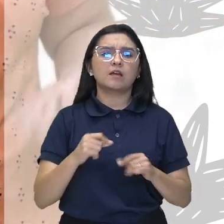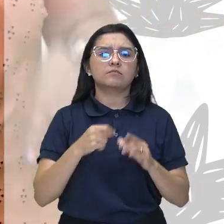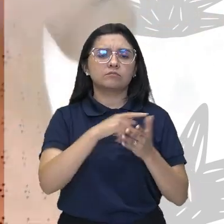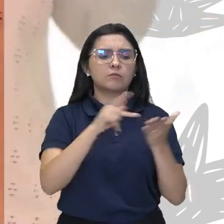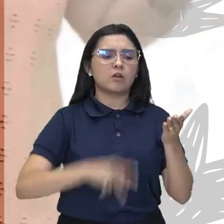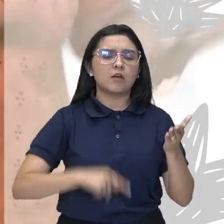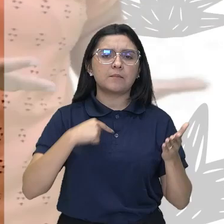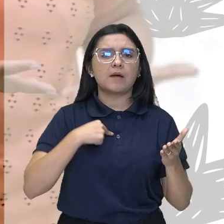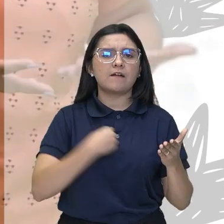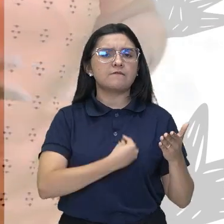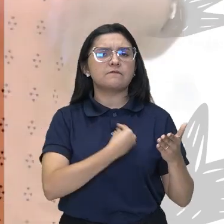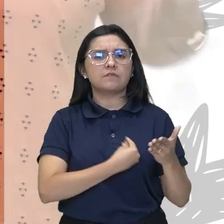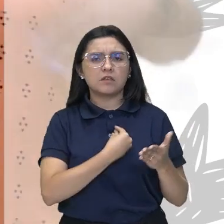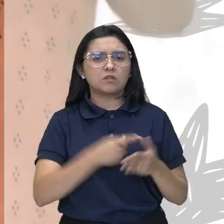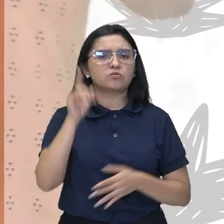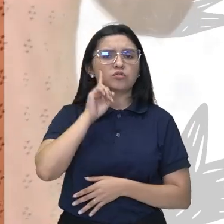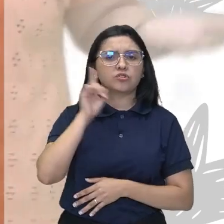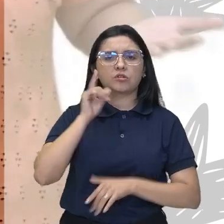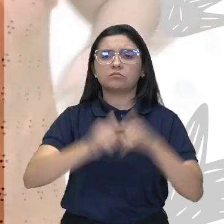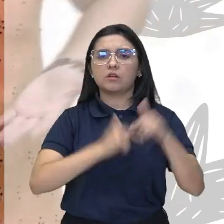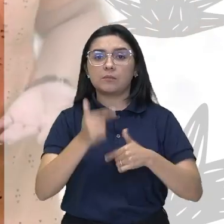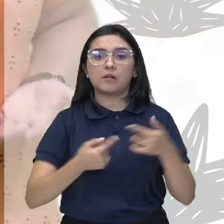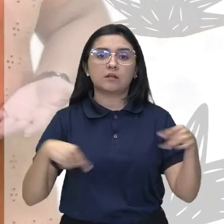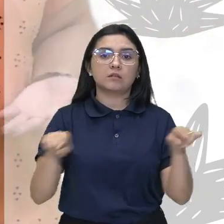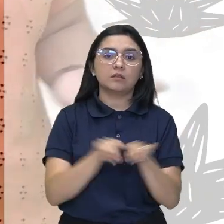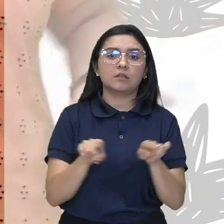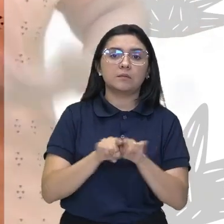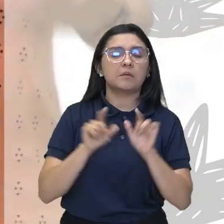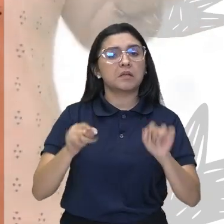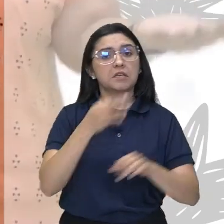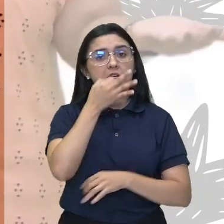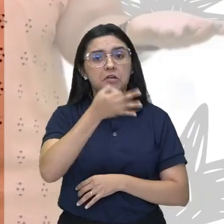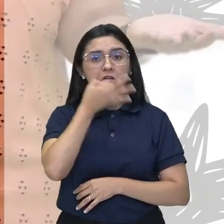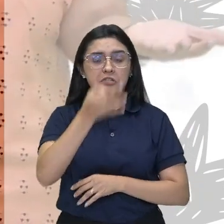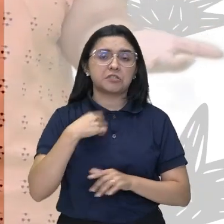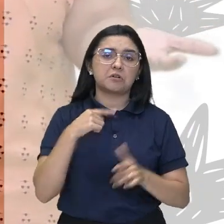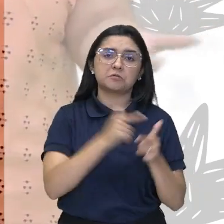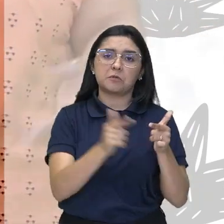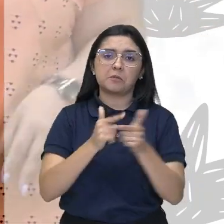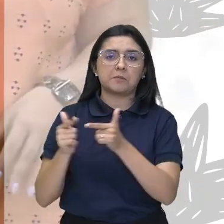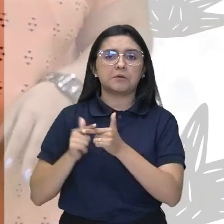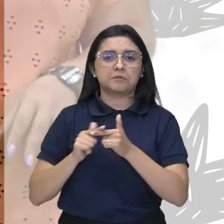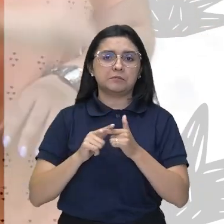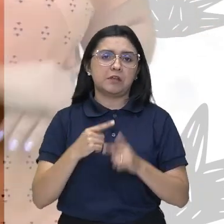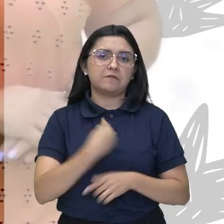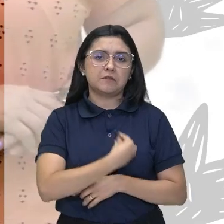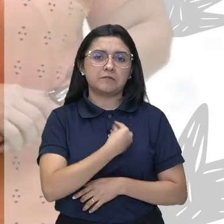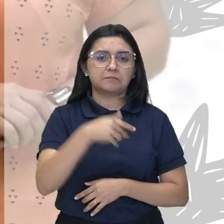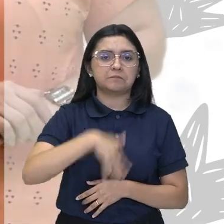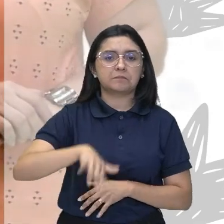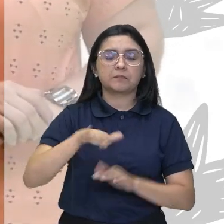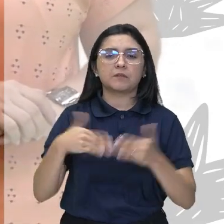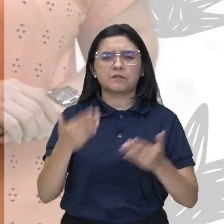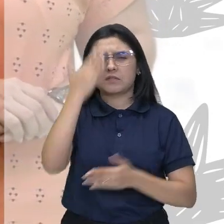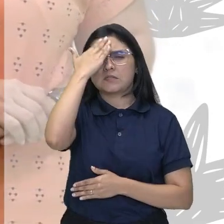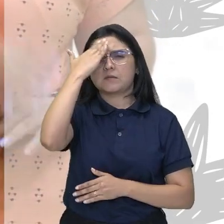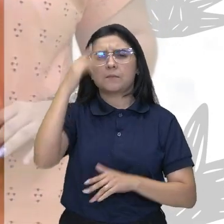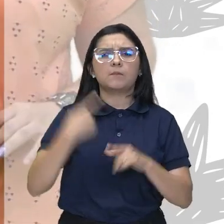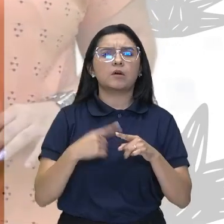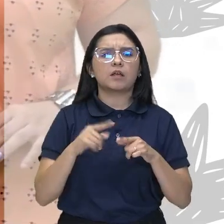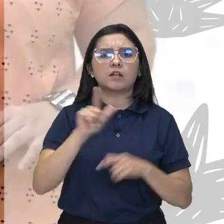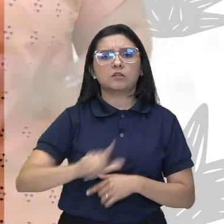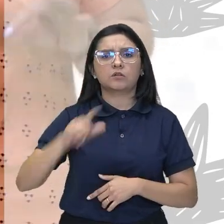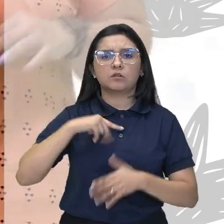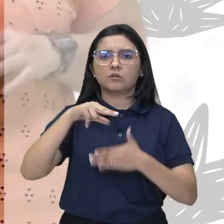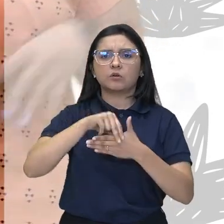cotidiana deles, o trabalho e, obviamente, fazer críticas aos problemas que eles vivem. E vocês sabem por que a literatura de cordel